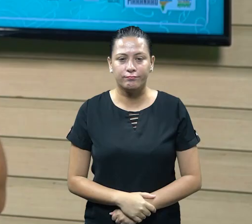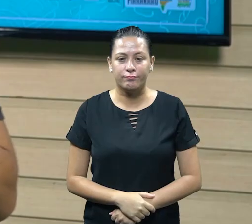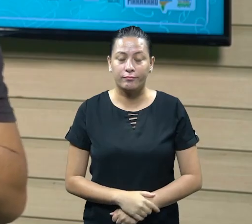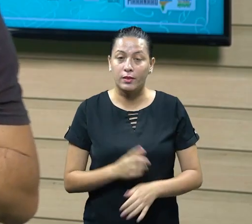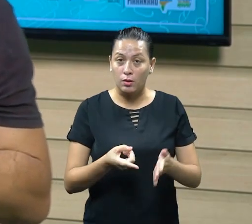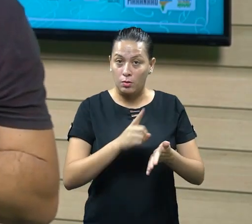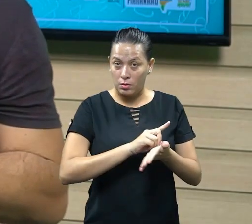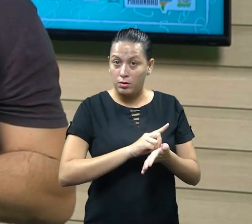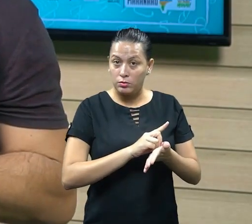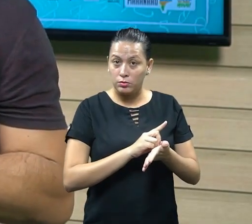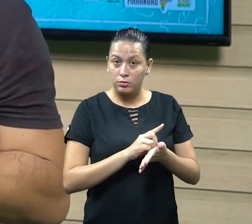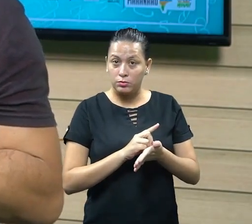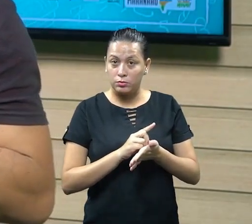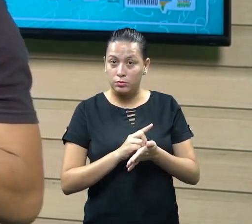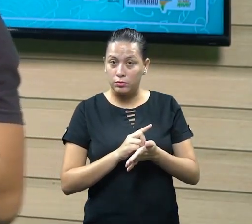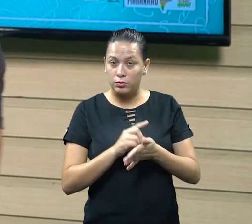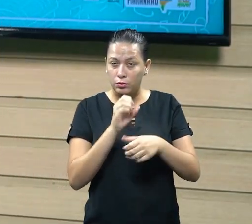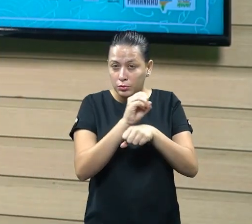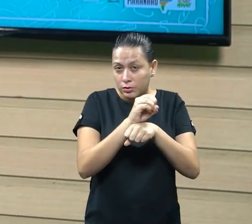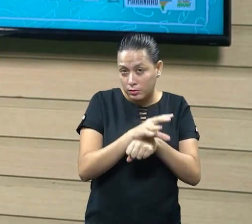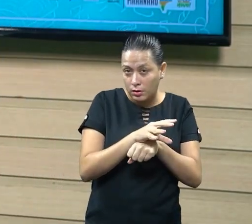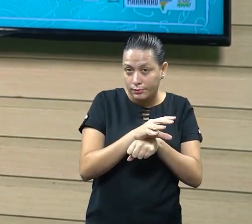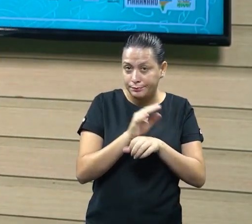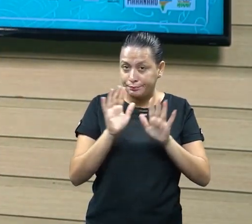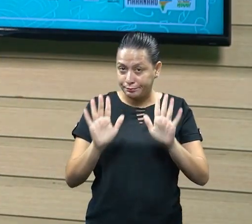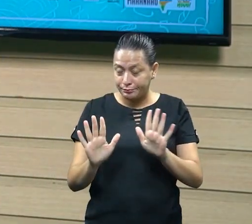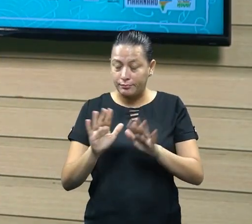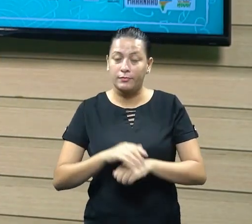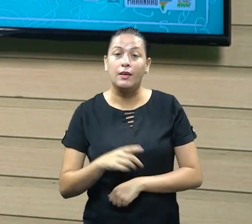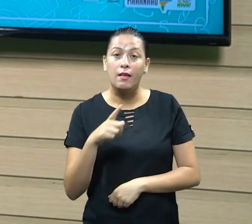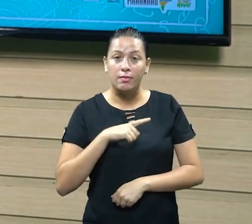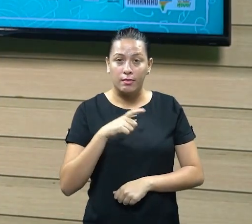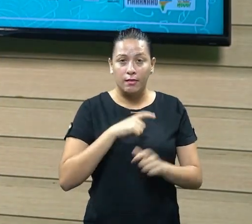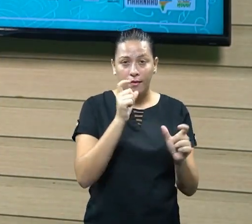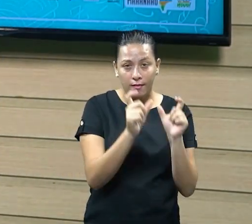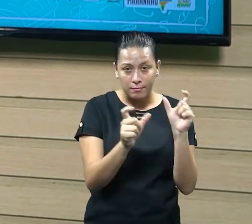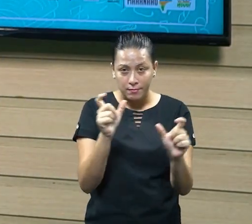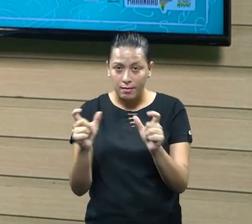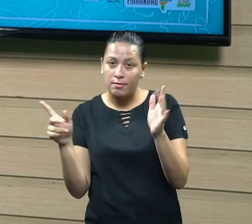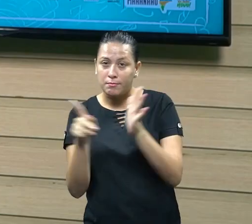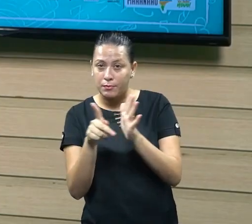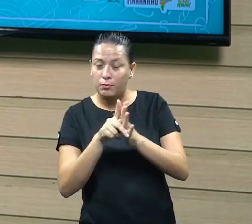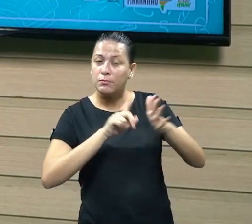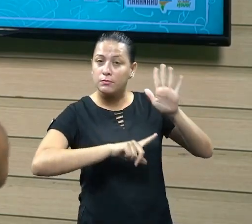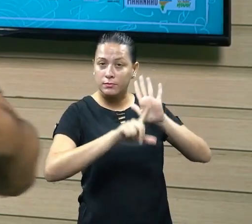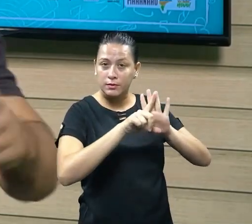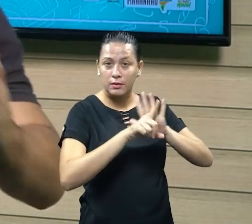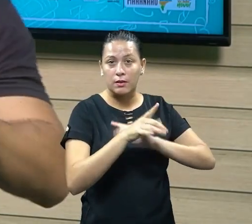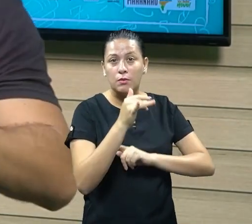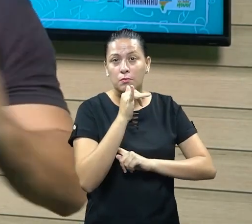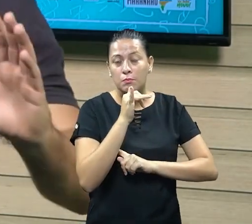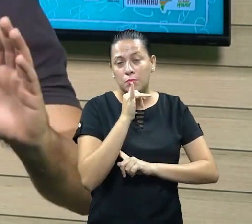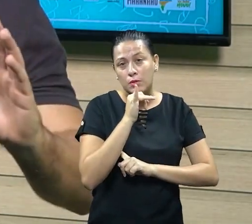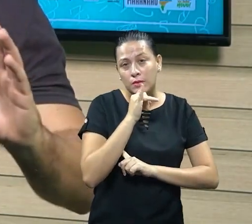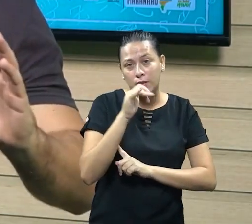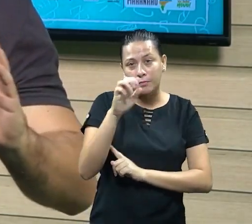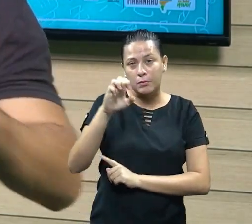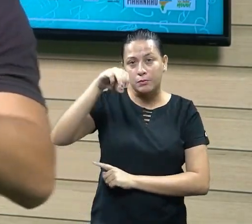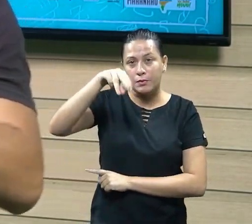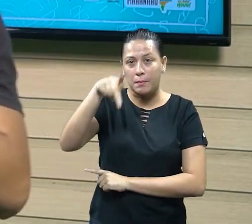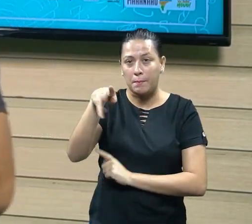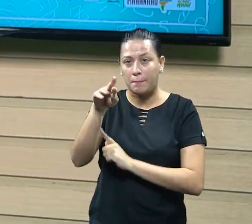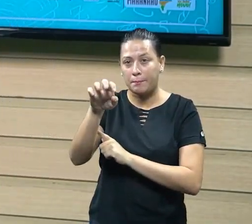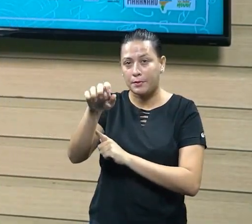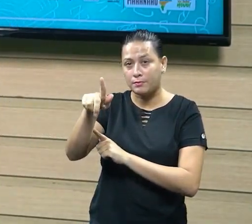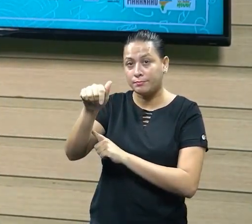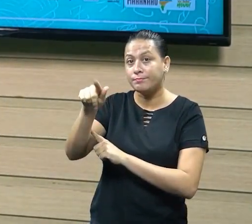algo bem claro para vocês. Existem as nomenclaturas na lei, por exemplo, nomenclatura empregado, certo,